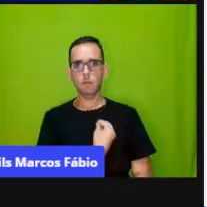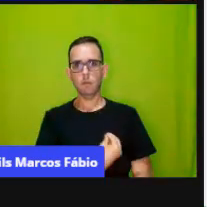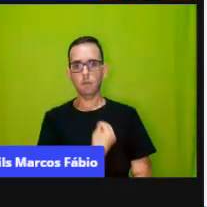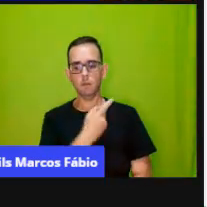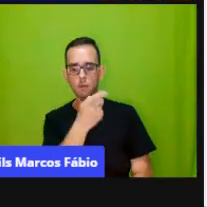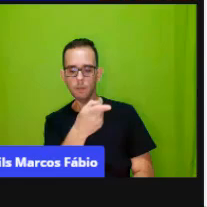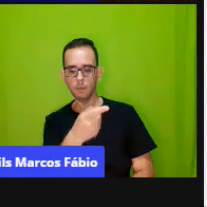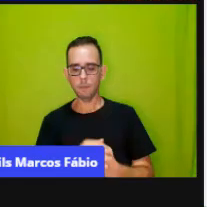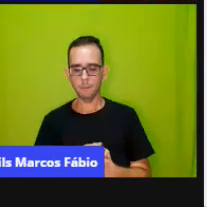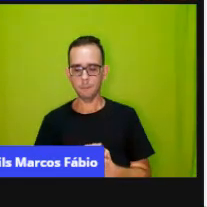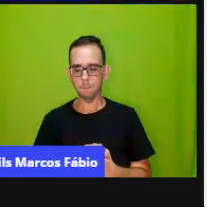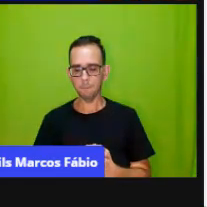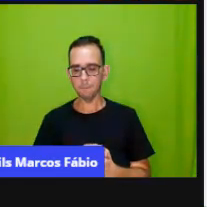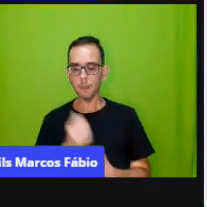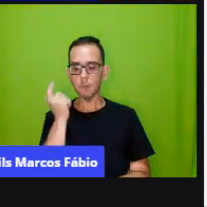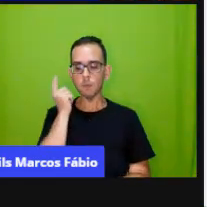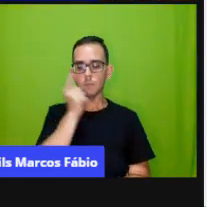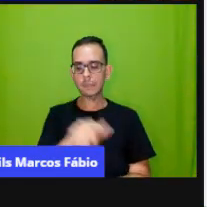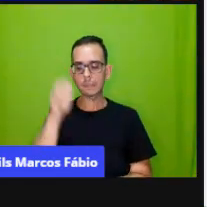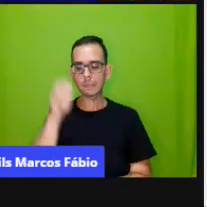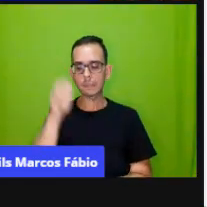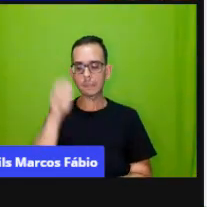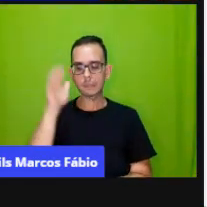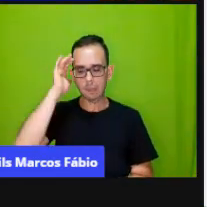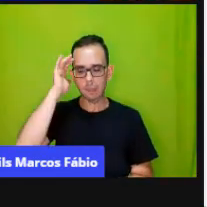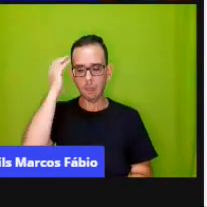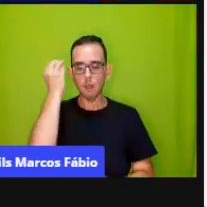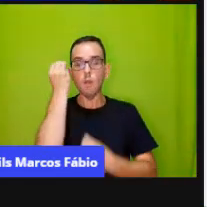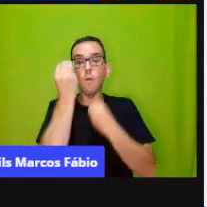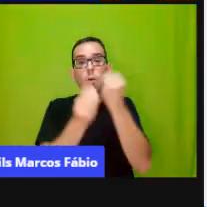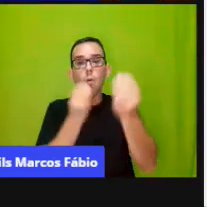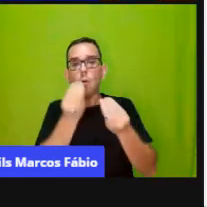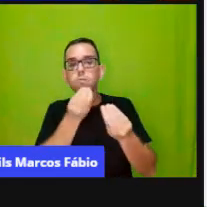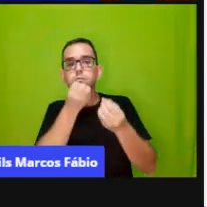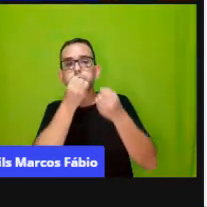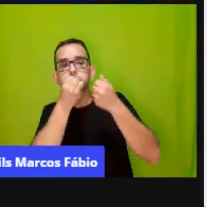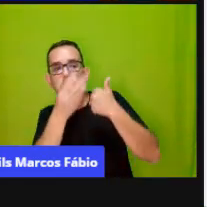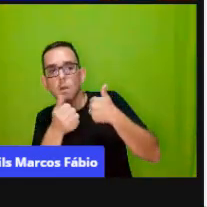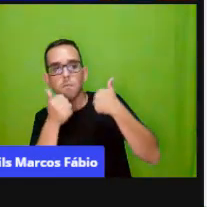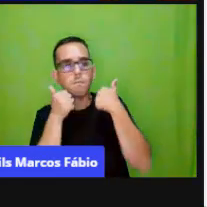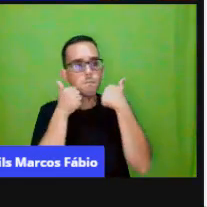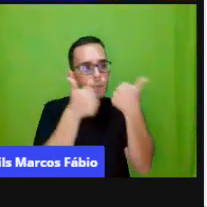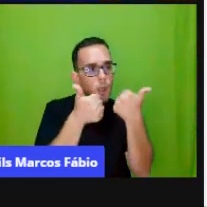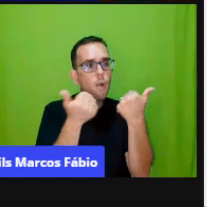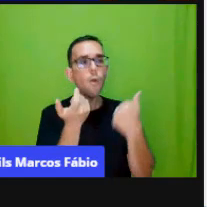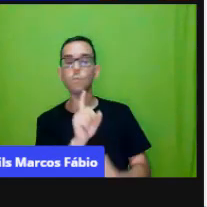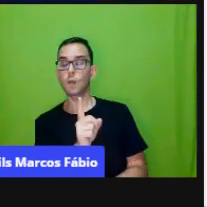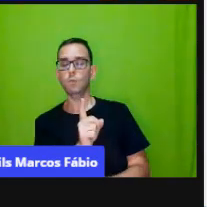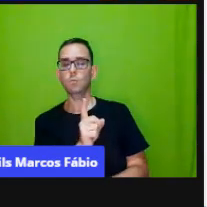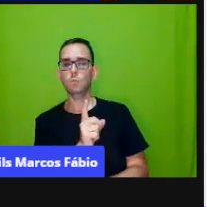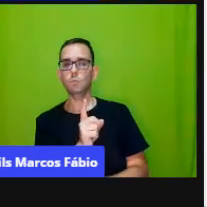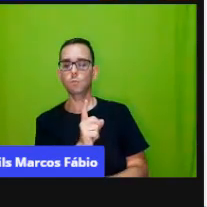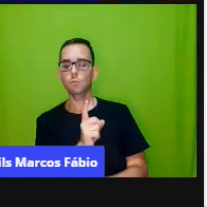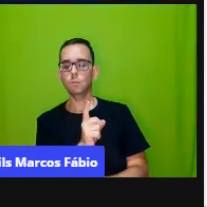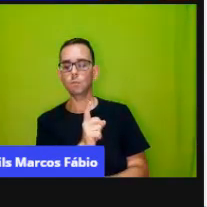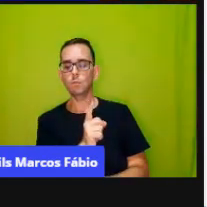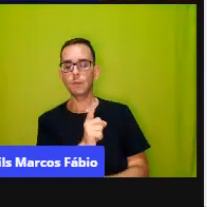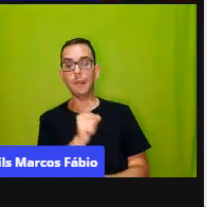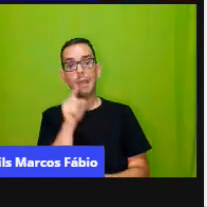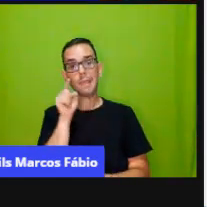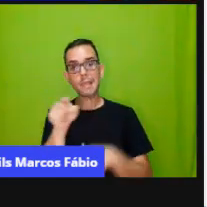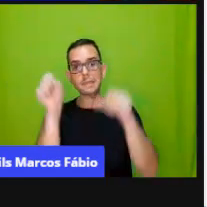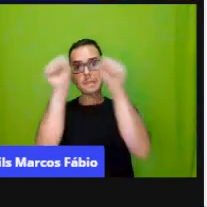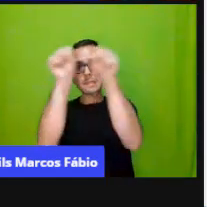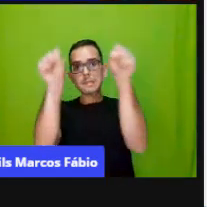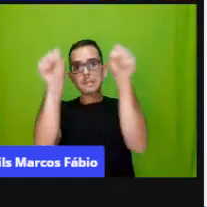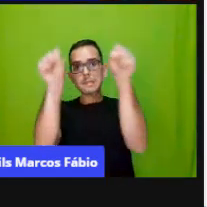a gente possa entender todo o estado de bem-estar animal que esse indivíduo usa. E os sistemas de avaliação